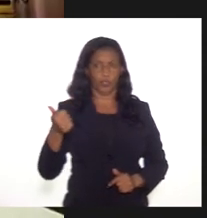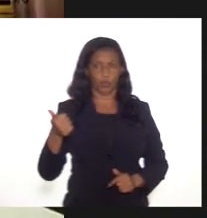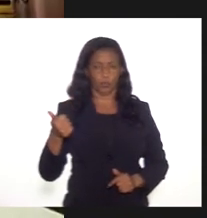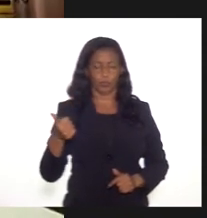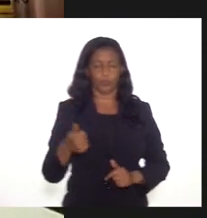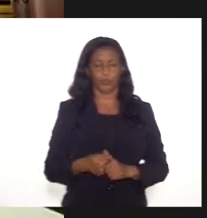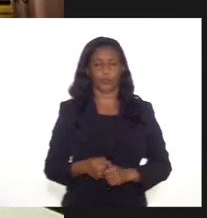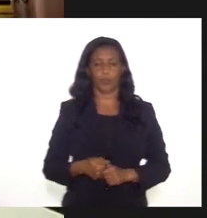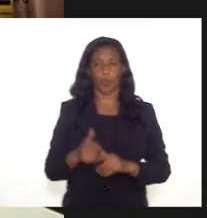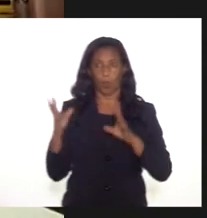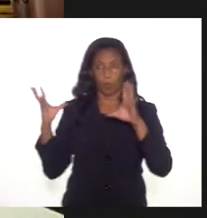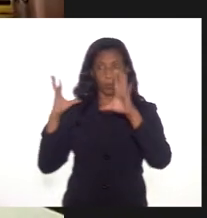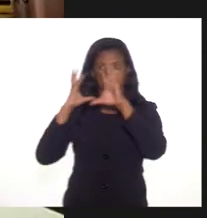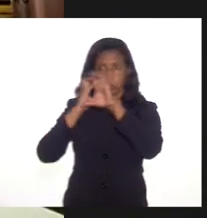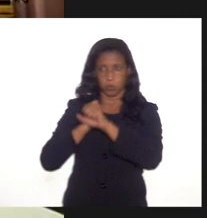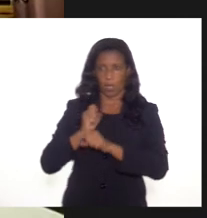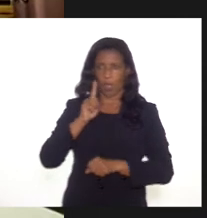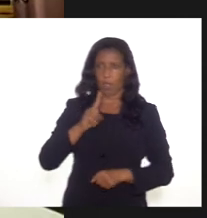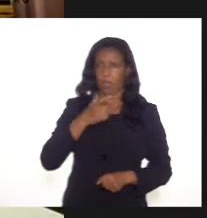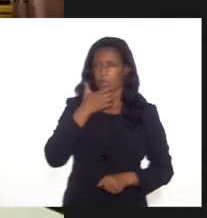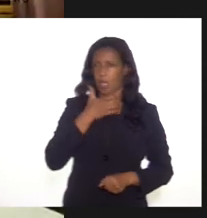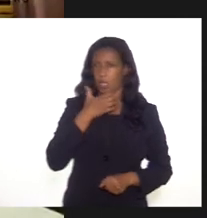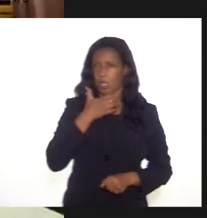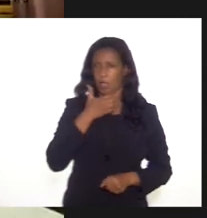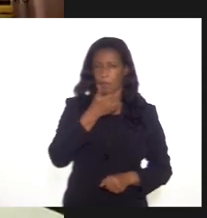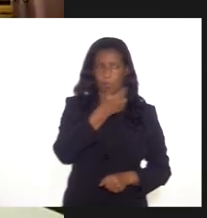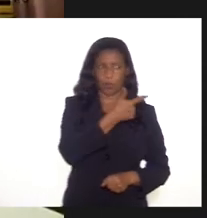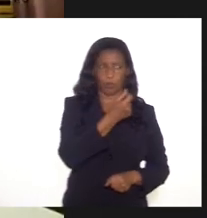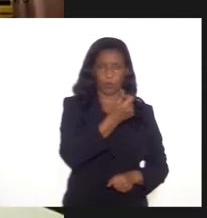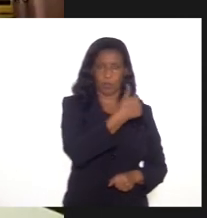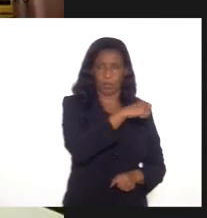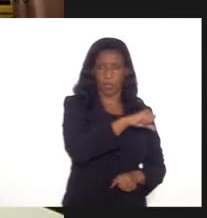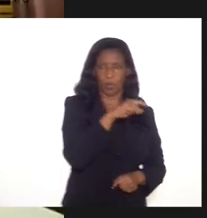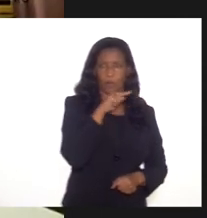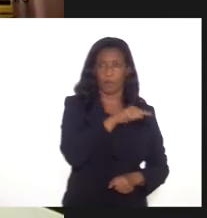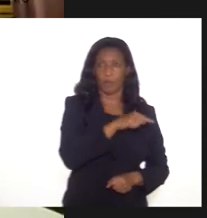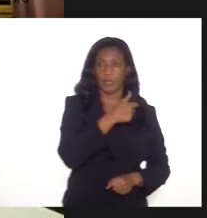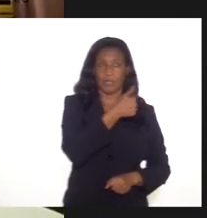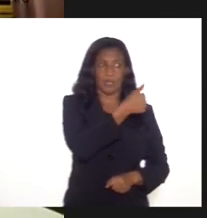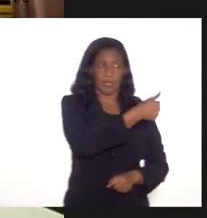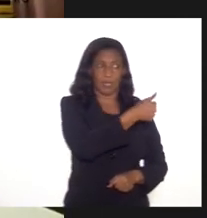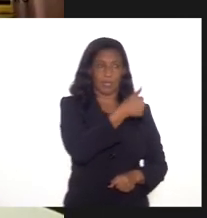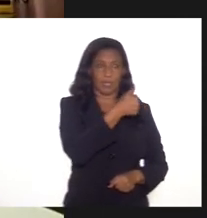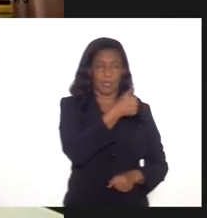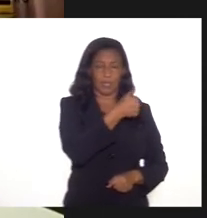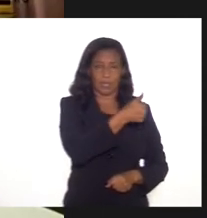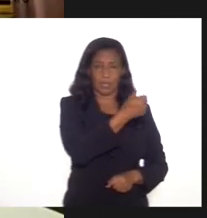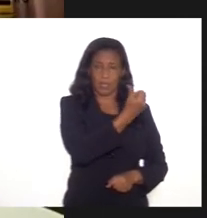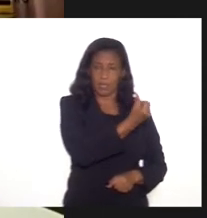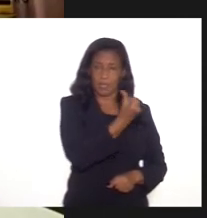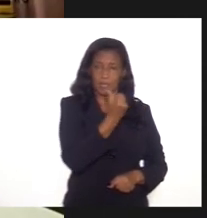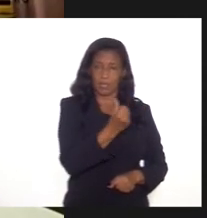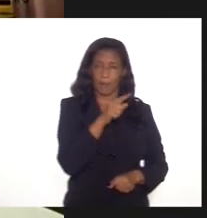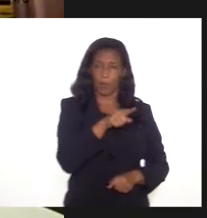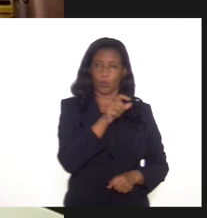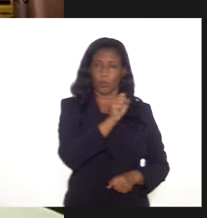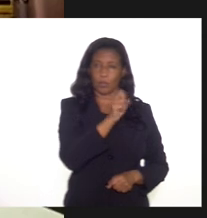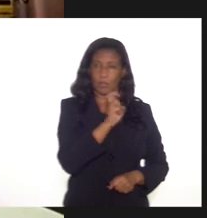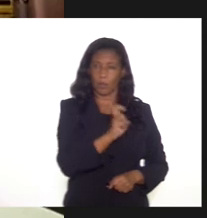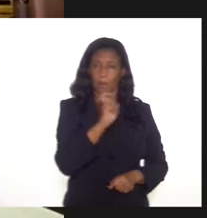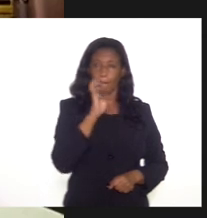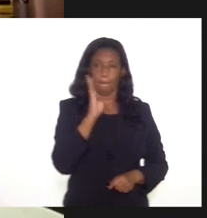o montante apurado em dezembro de 2019 era de R$ 166,85